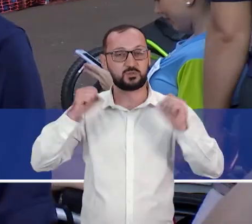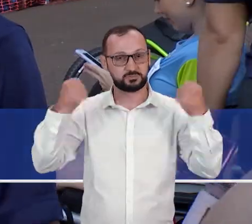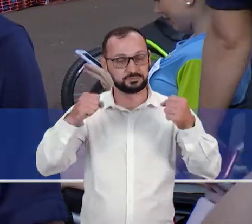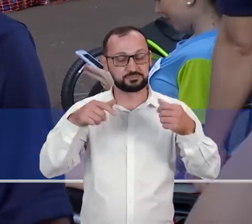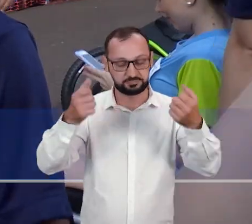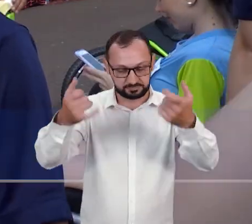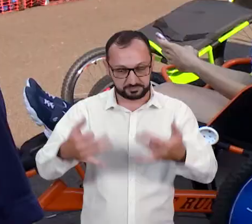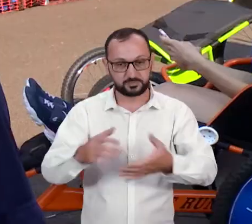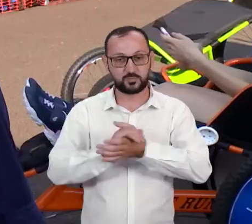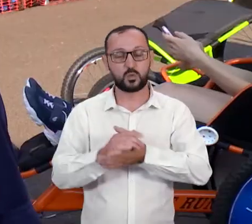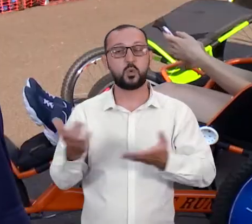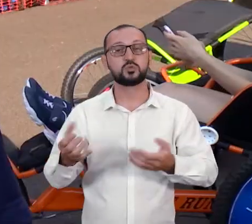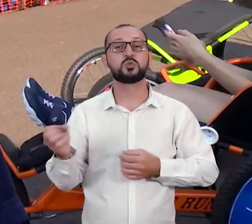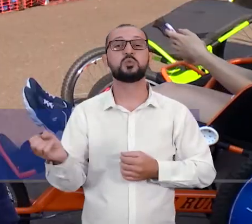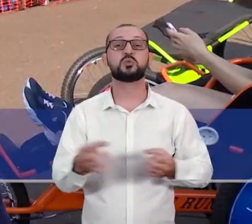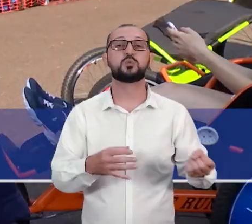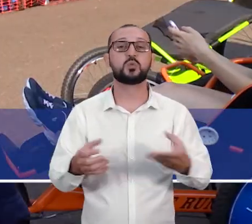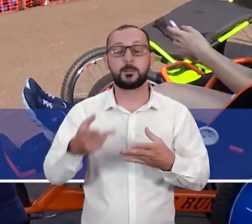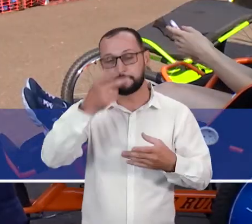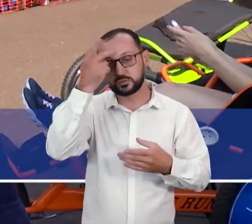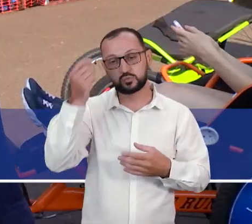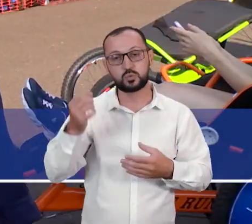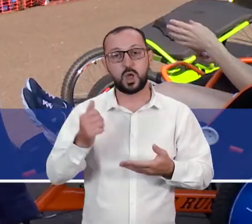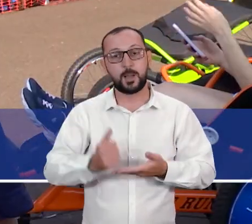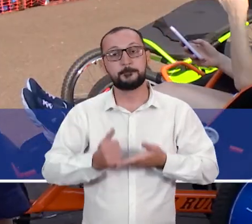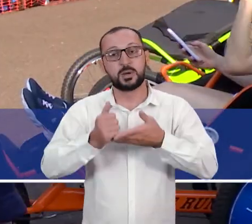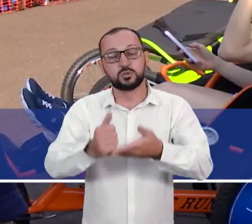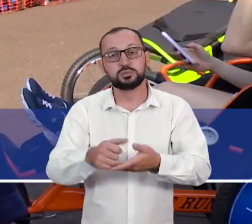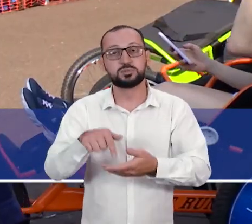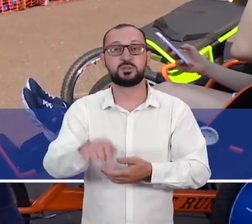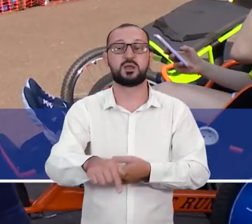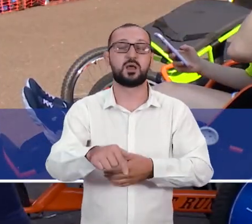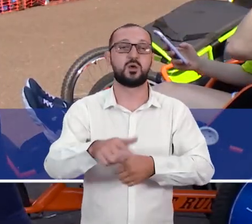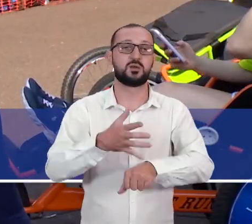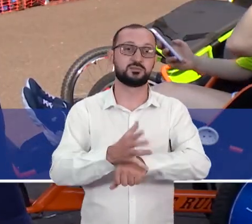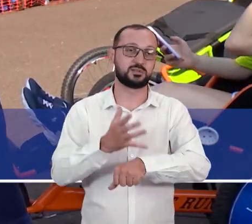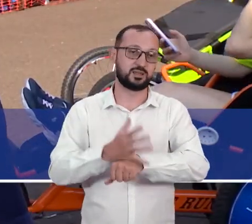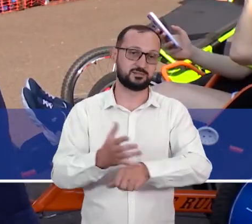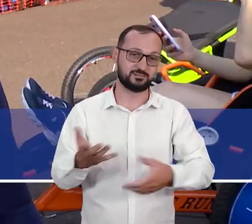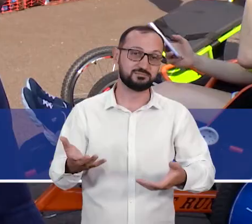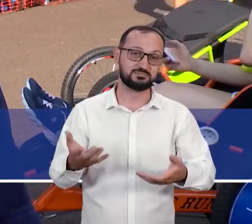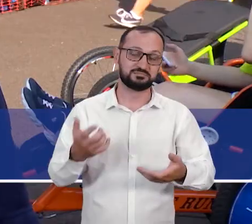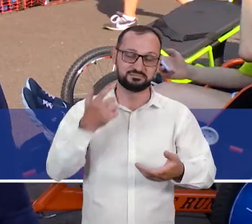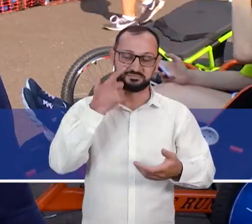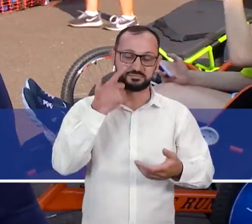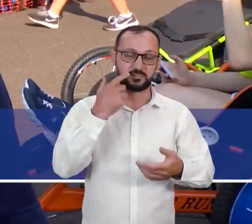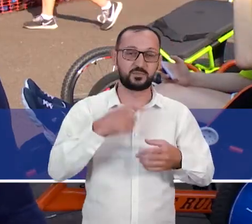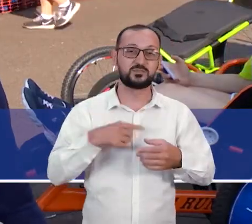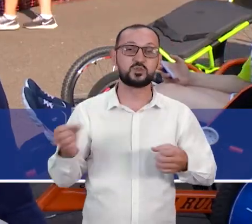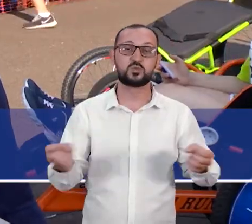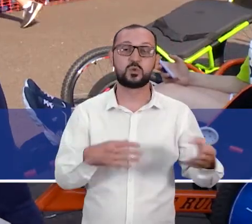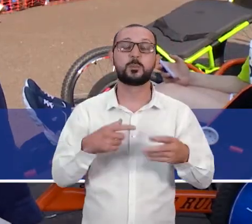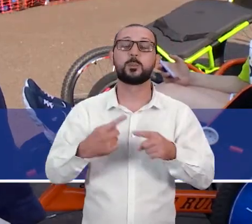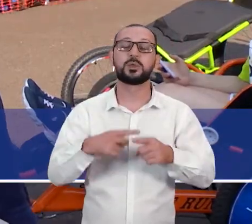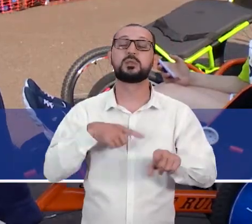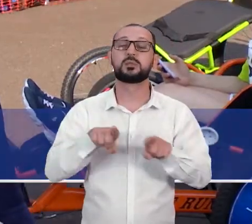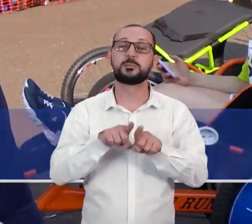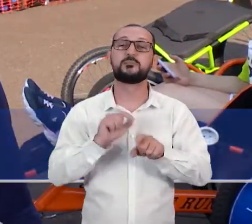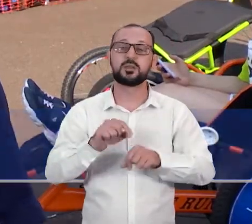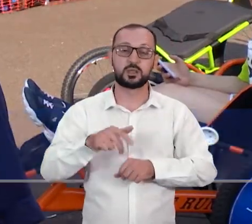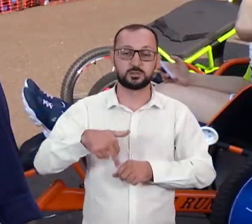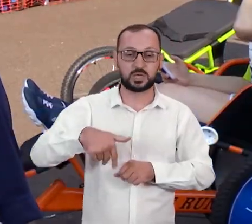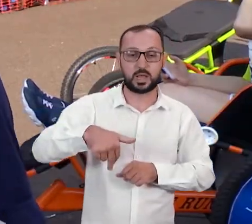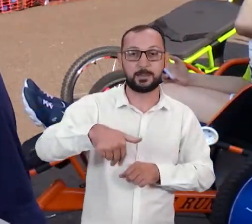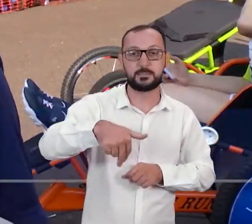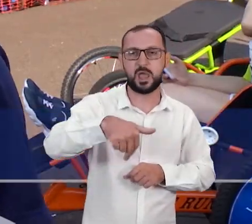Mineia de Lima. Hoje temos novos condutores, pessoas novas para conduzir os atletas. Então, assim, vai ser uma corrida nova porque vai ter a